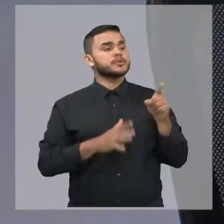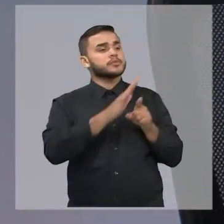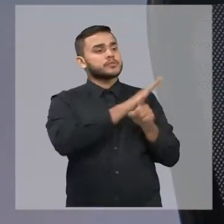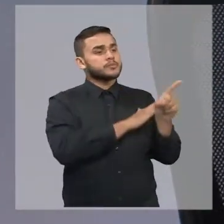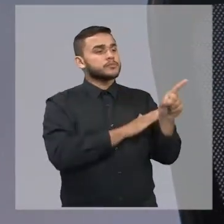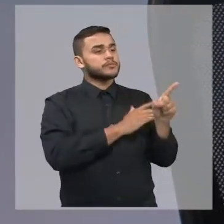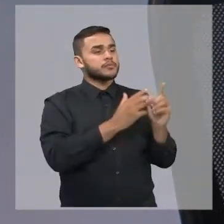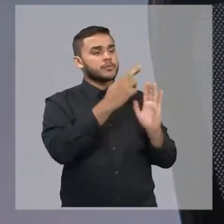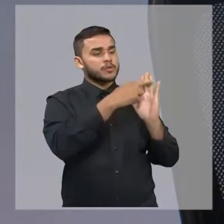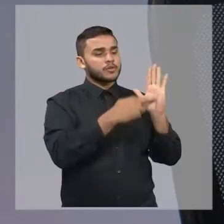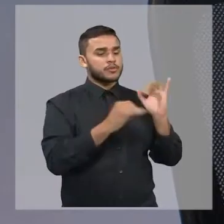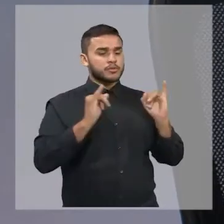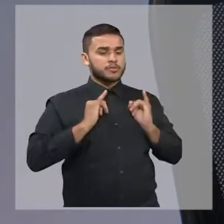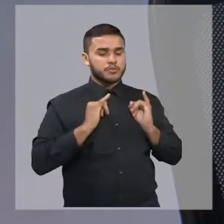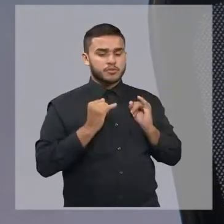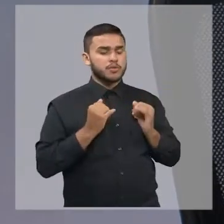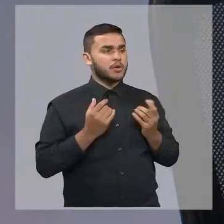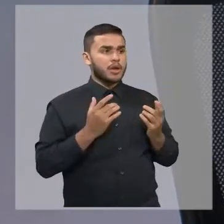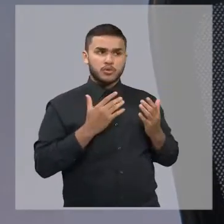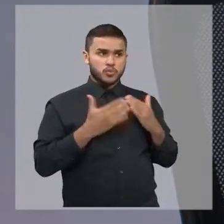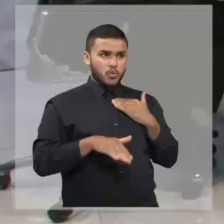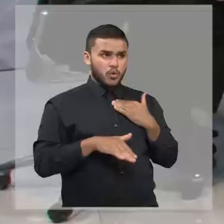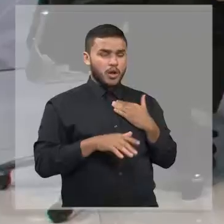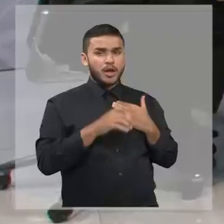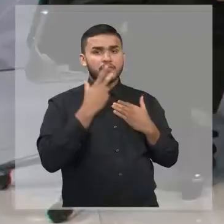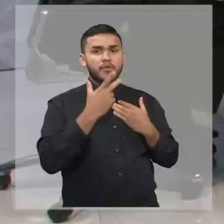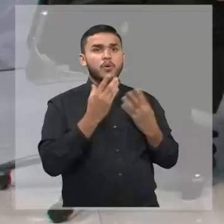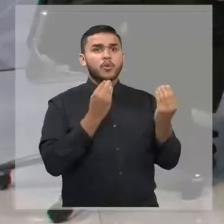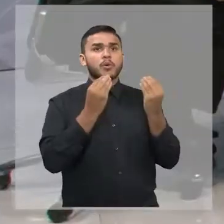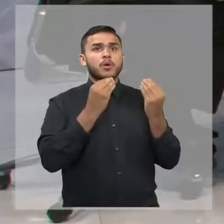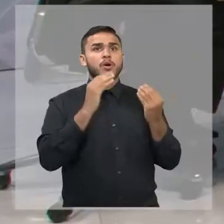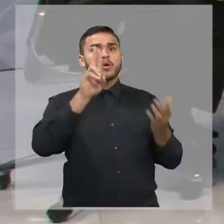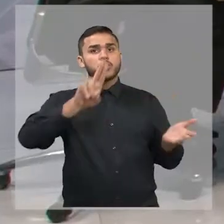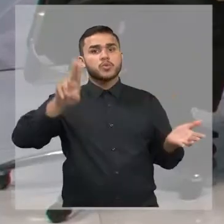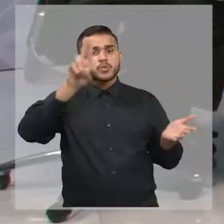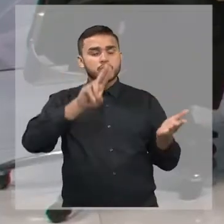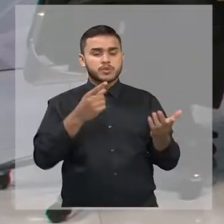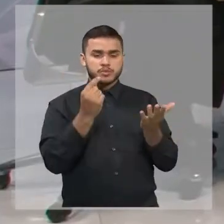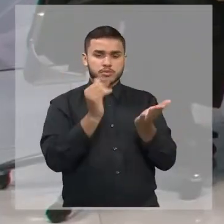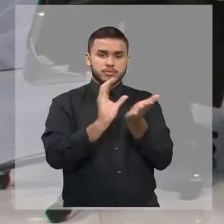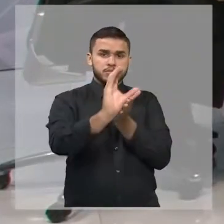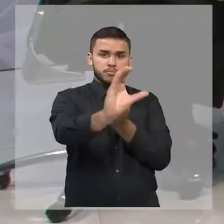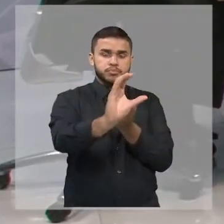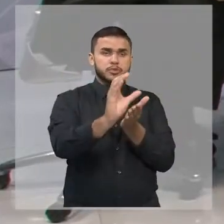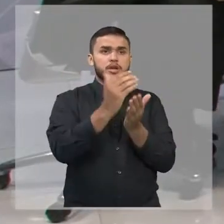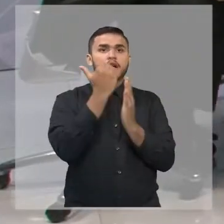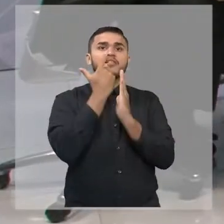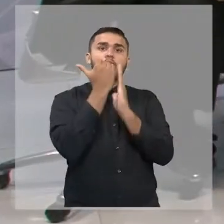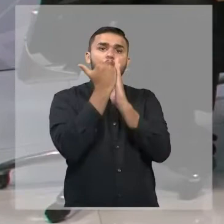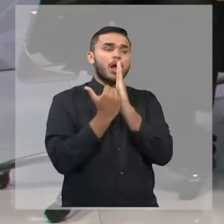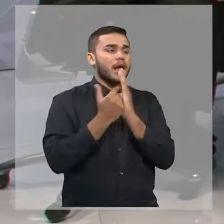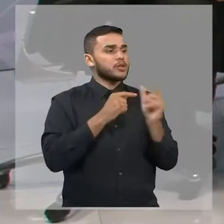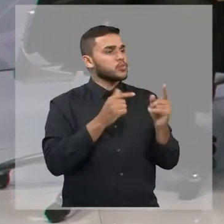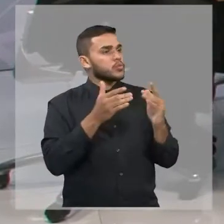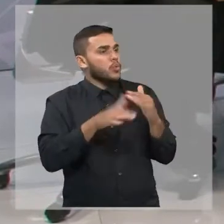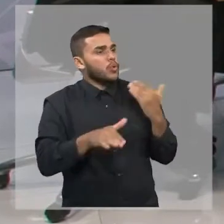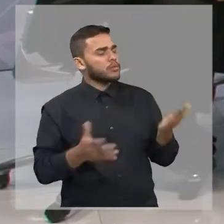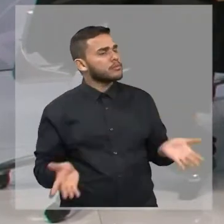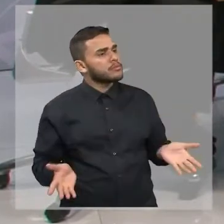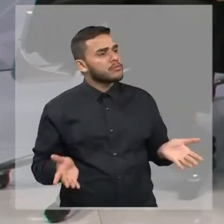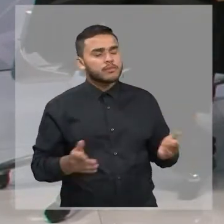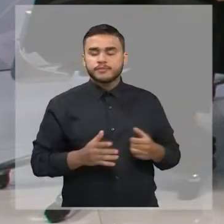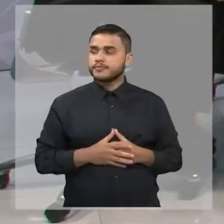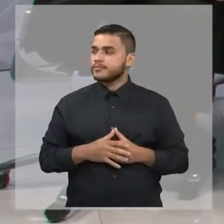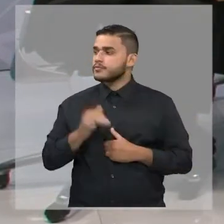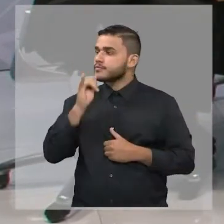Previdência e reclama que corta verba da universidade? Ah, sou, sim. E reclama e tem que ter. Então você quer que tenha dinheiro para a universidade e não faz a reforma da Previdência